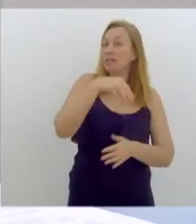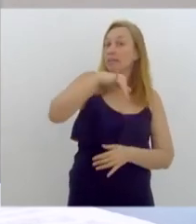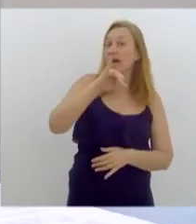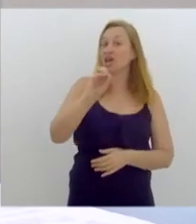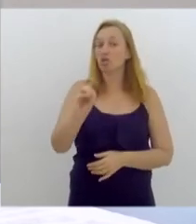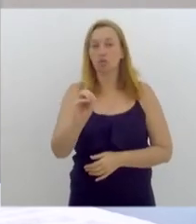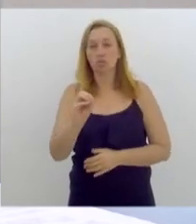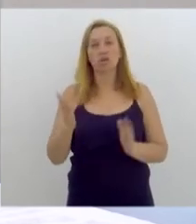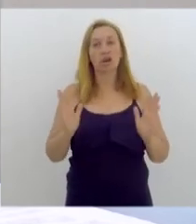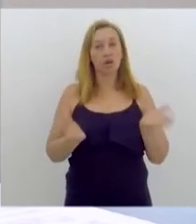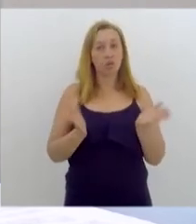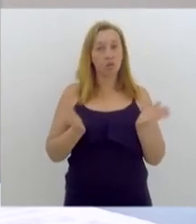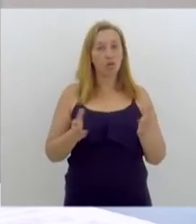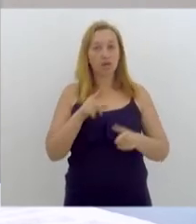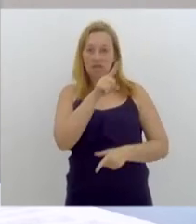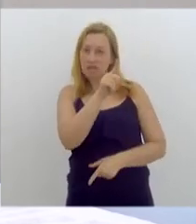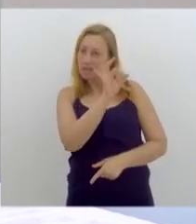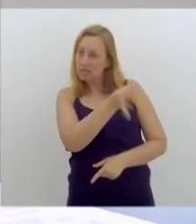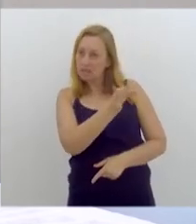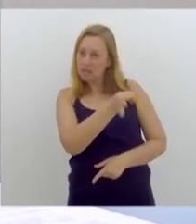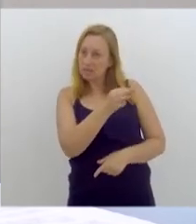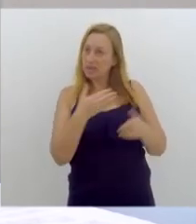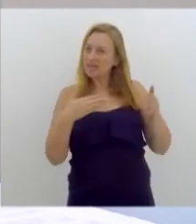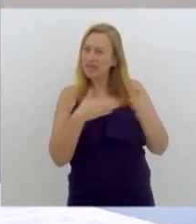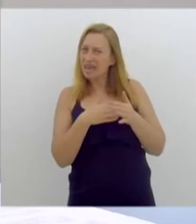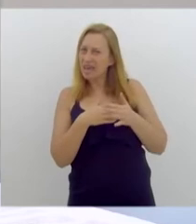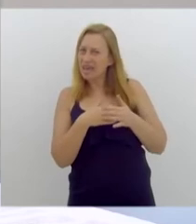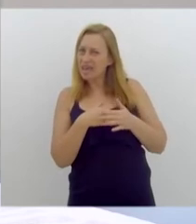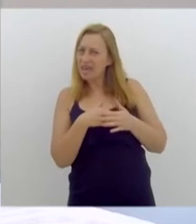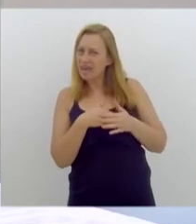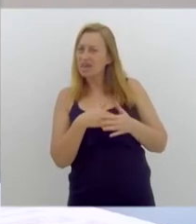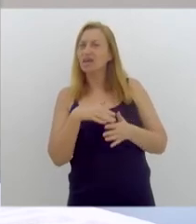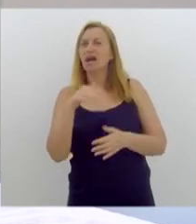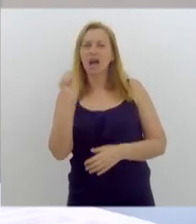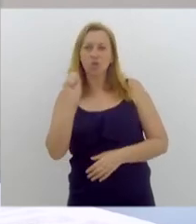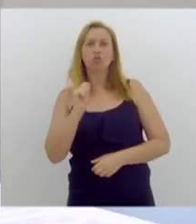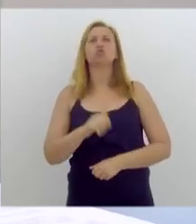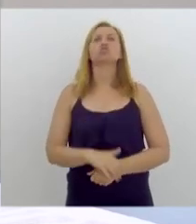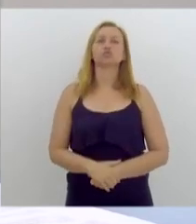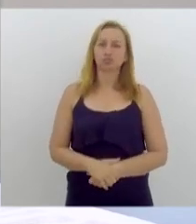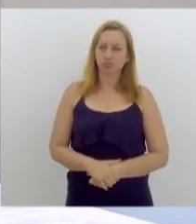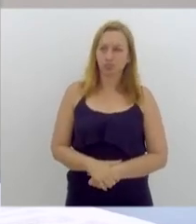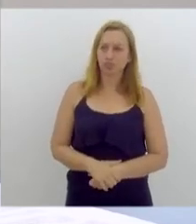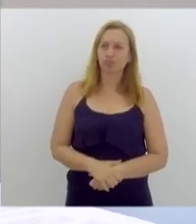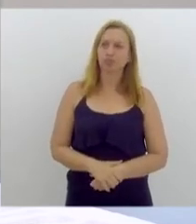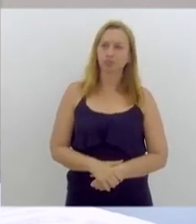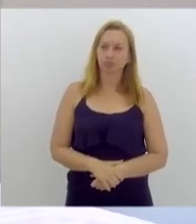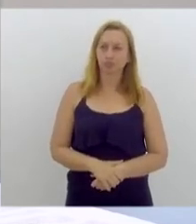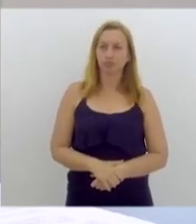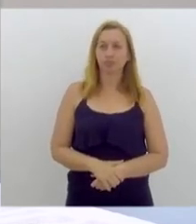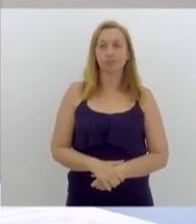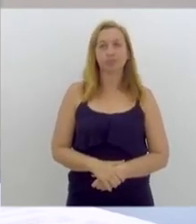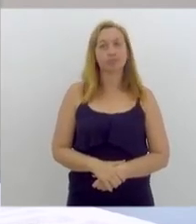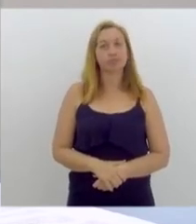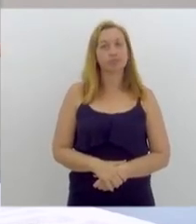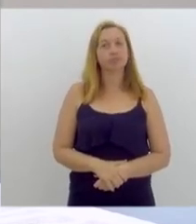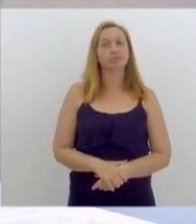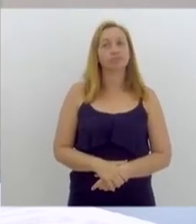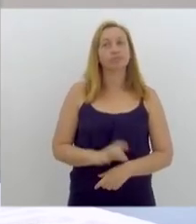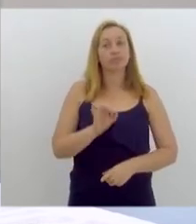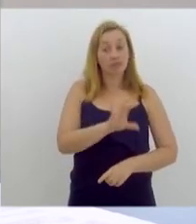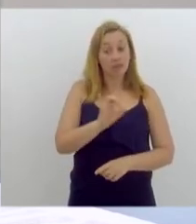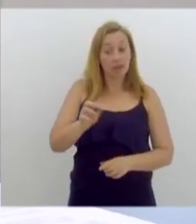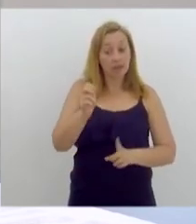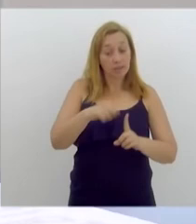e esse aí seguramente tá até agosto agosto cada vez que passa ele